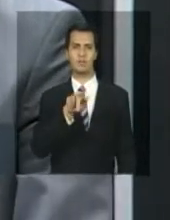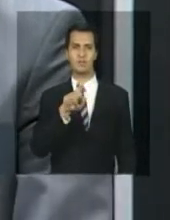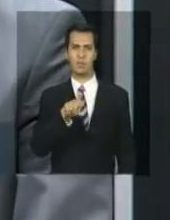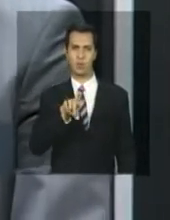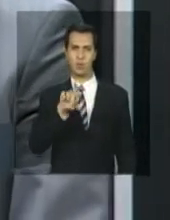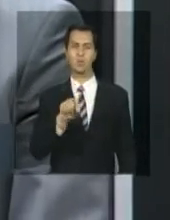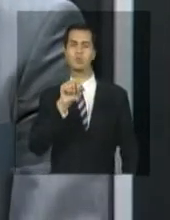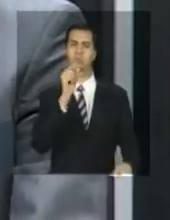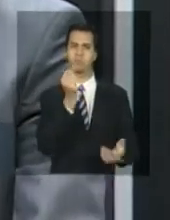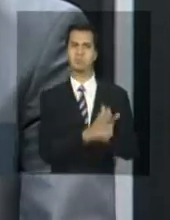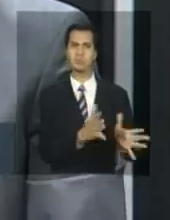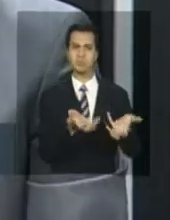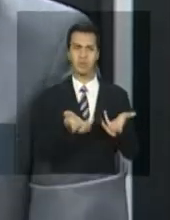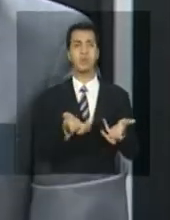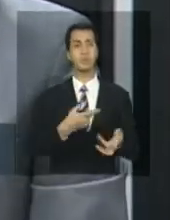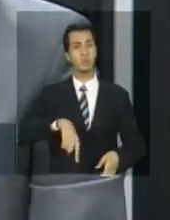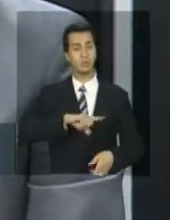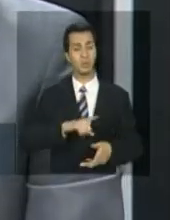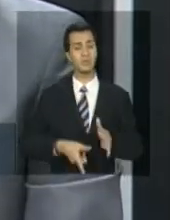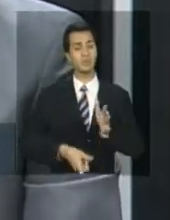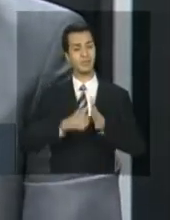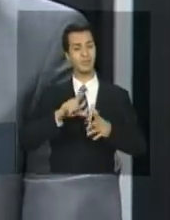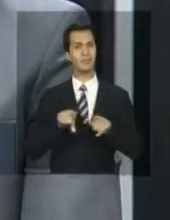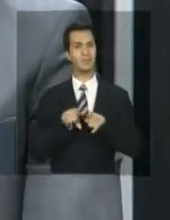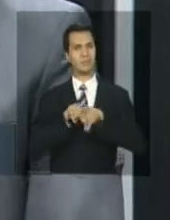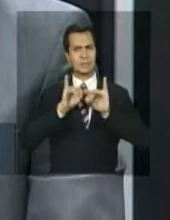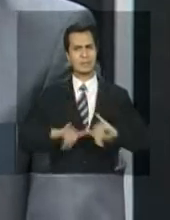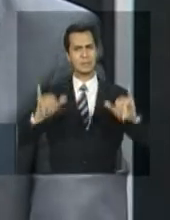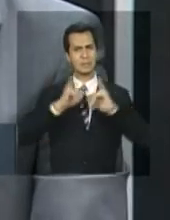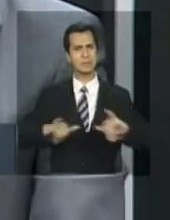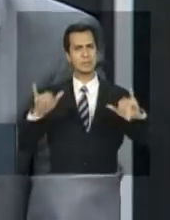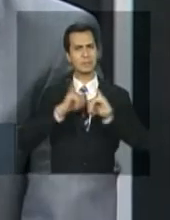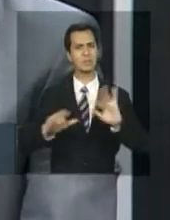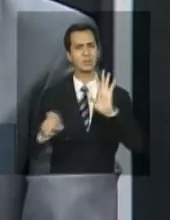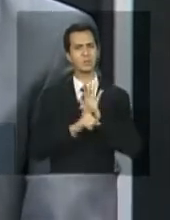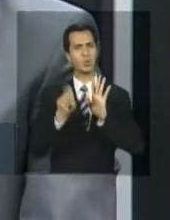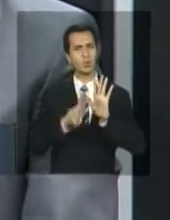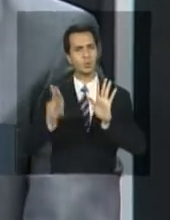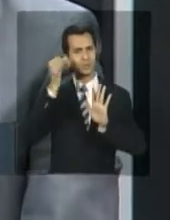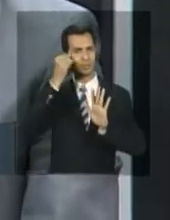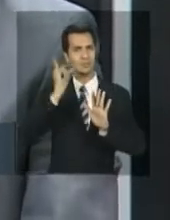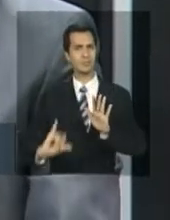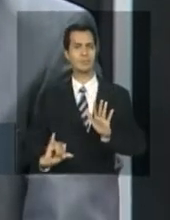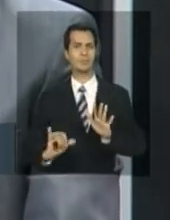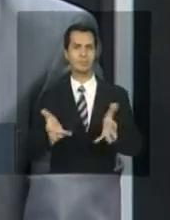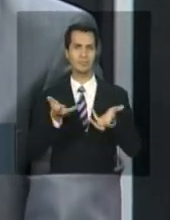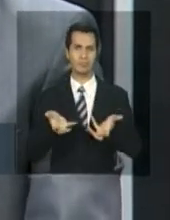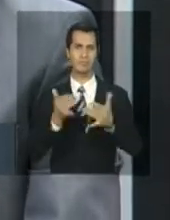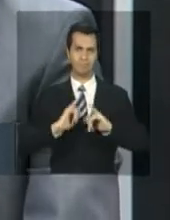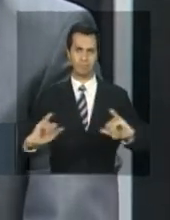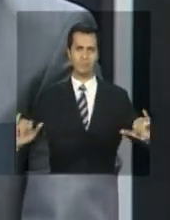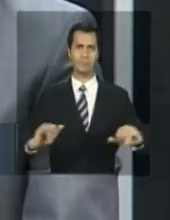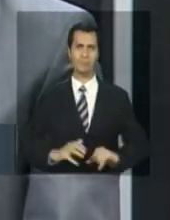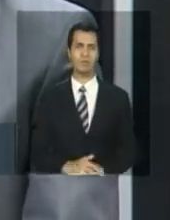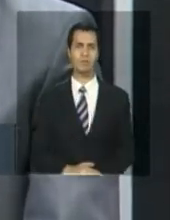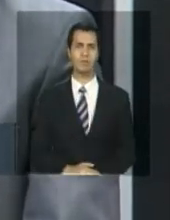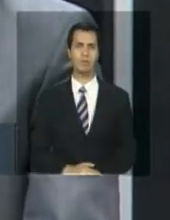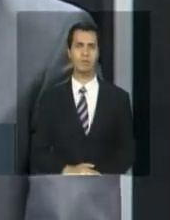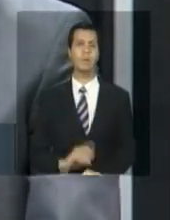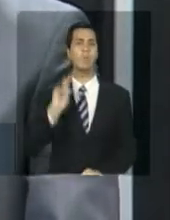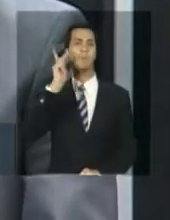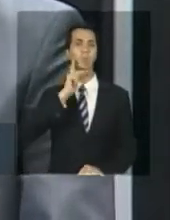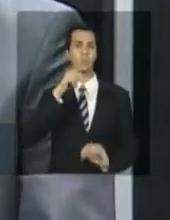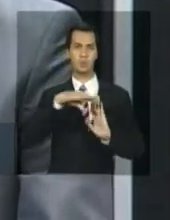para evitar o consumo de drogas. Não faltarão recursos orçamentários para as